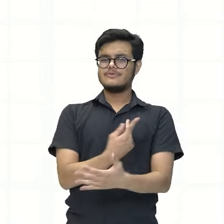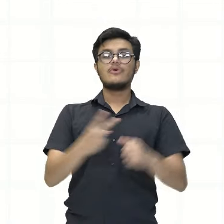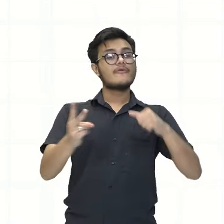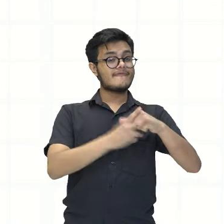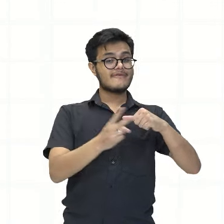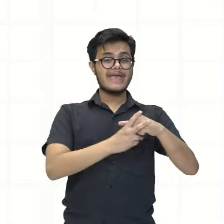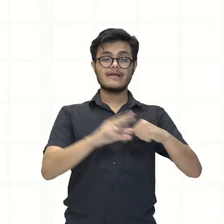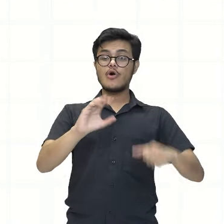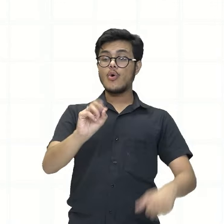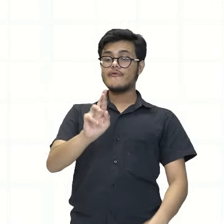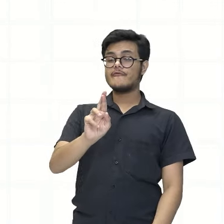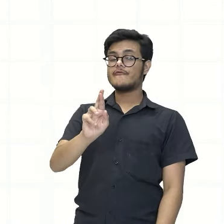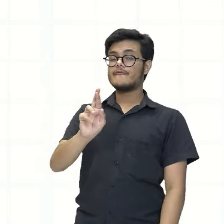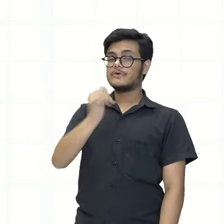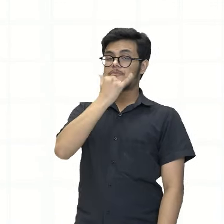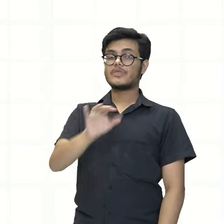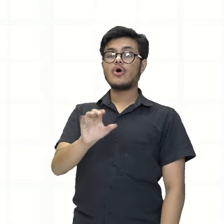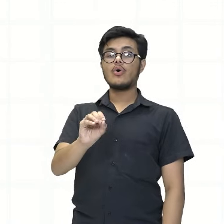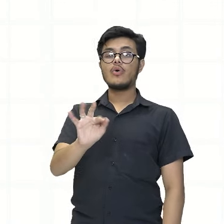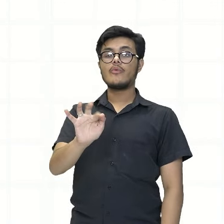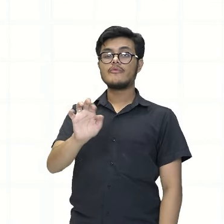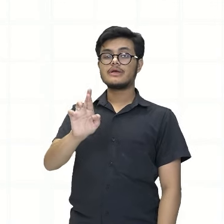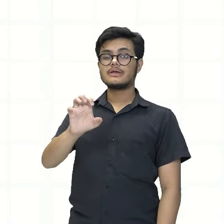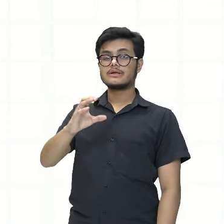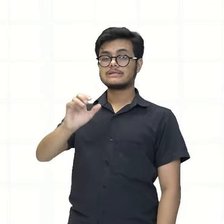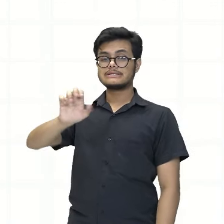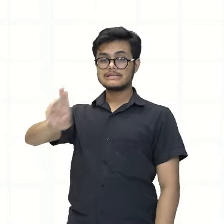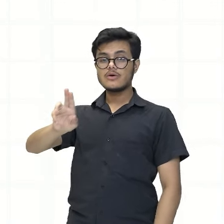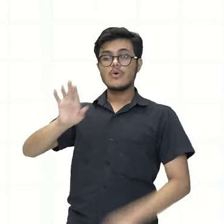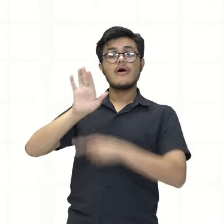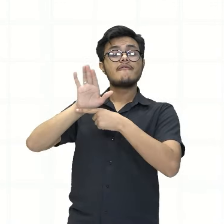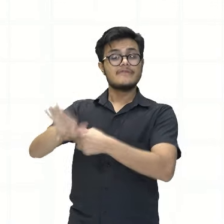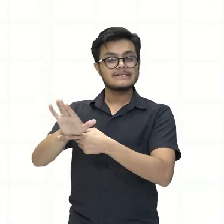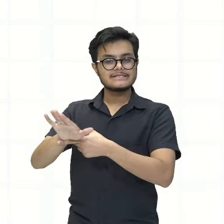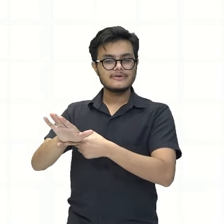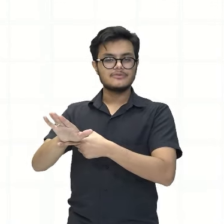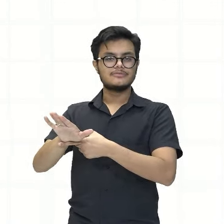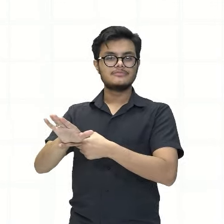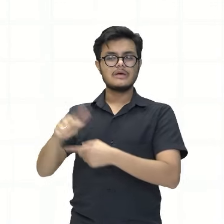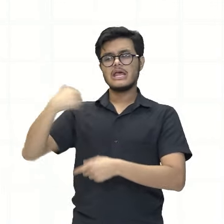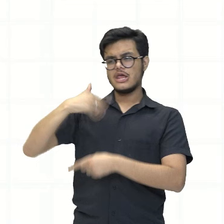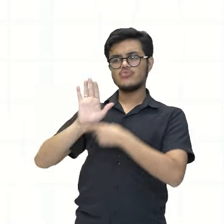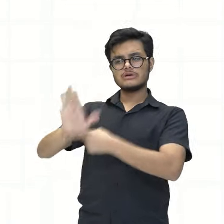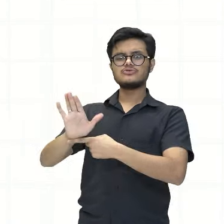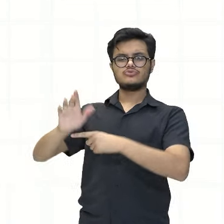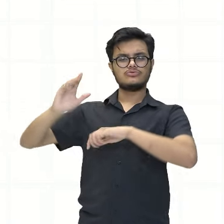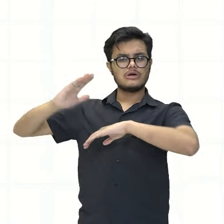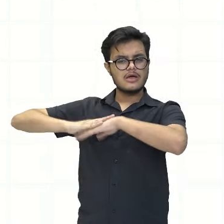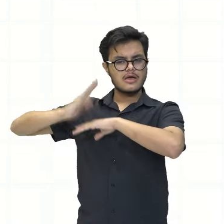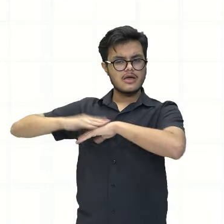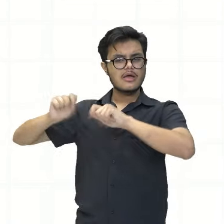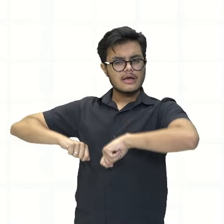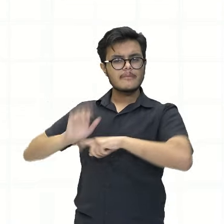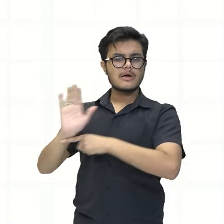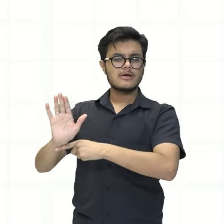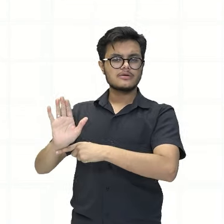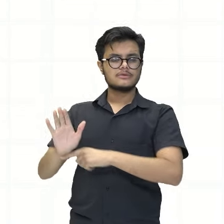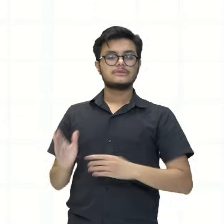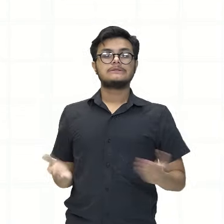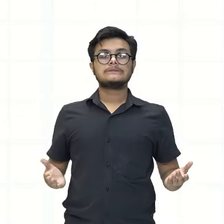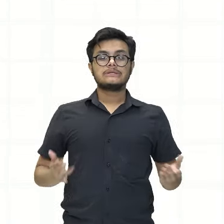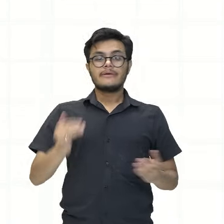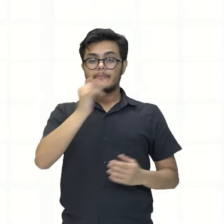é significativo esse é um verbo que precisa de complemento vamos vamos refletir juntos Se eu